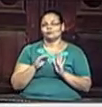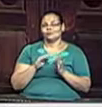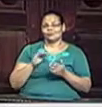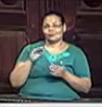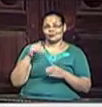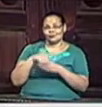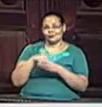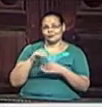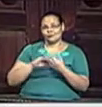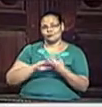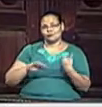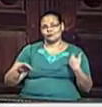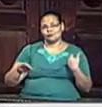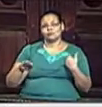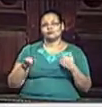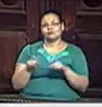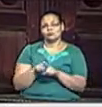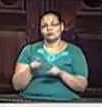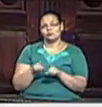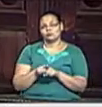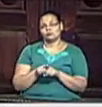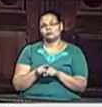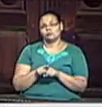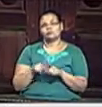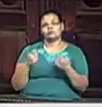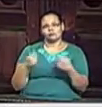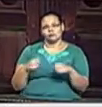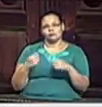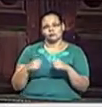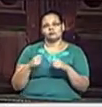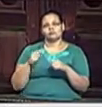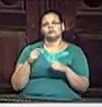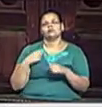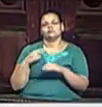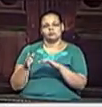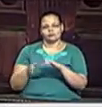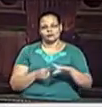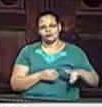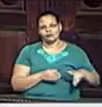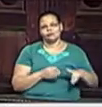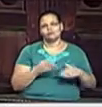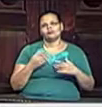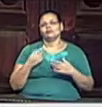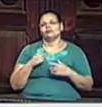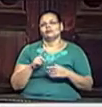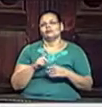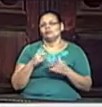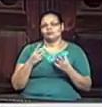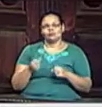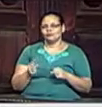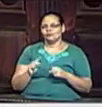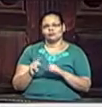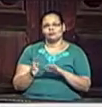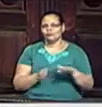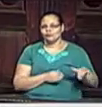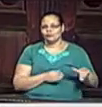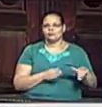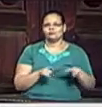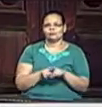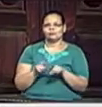contas de 2015, senhor presidente, têm que ser rejeitadas. Também têm que ser